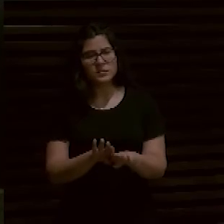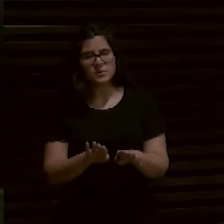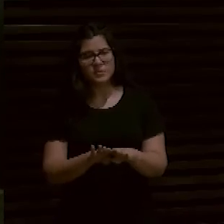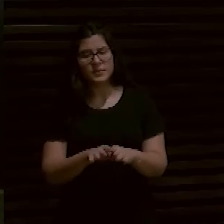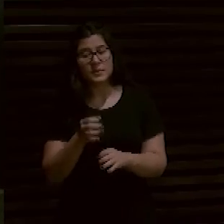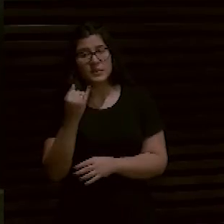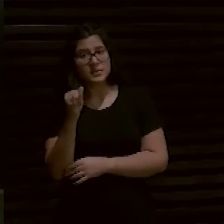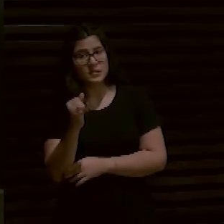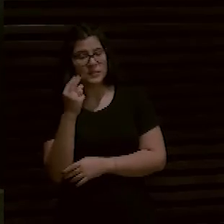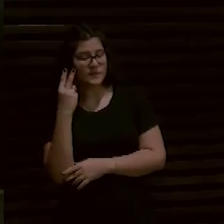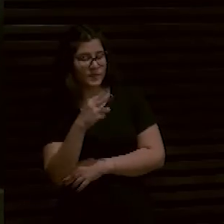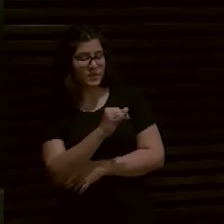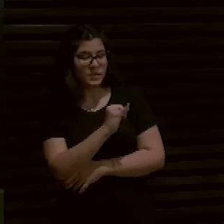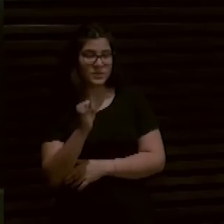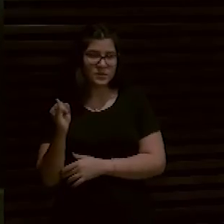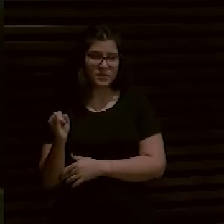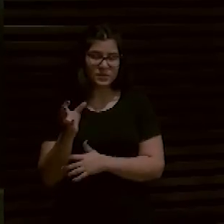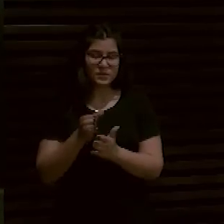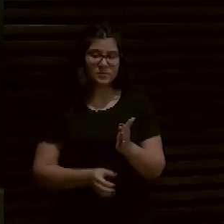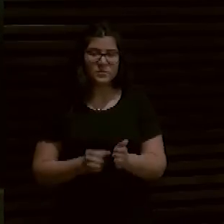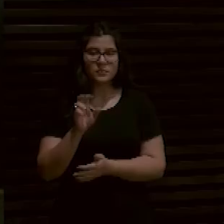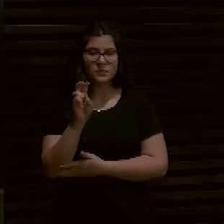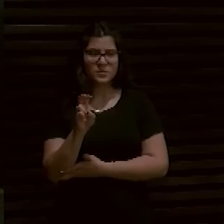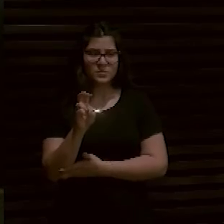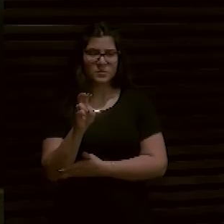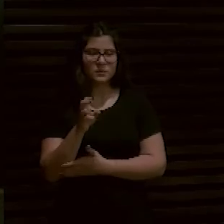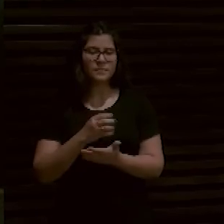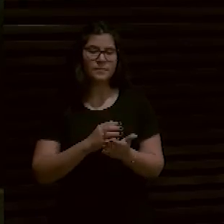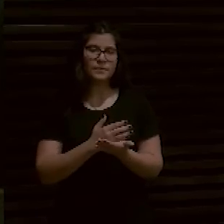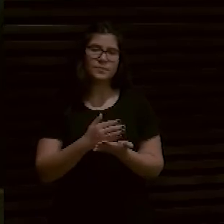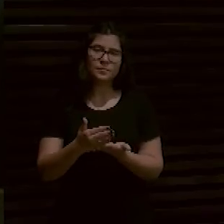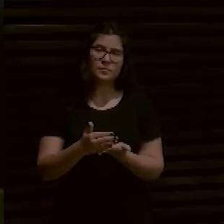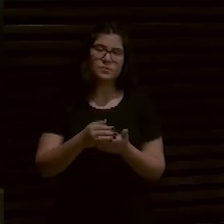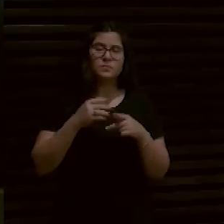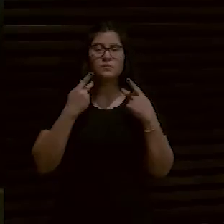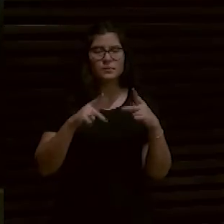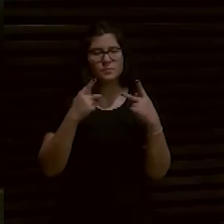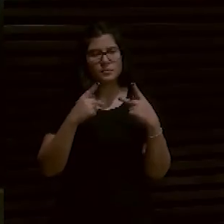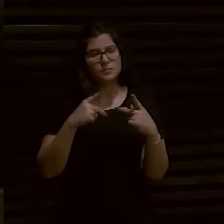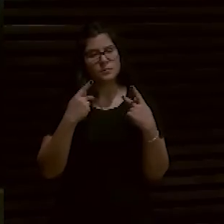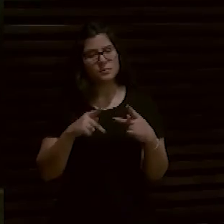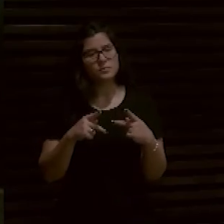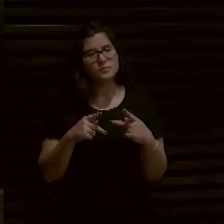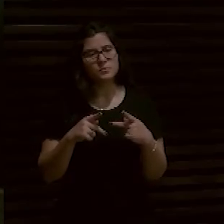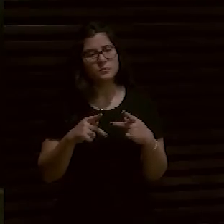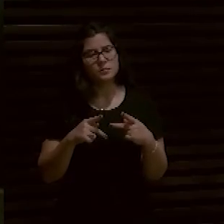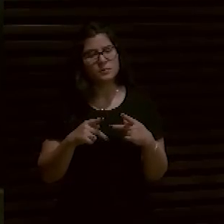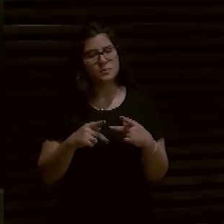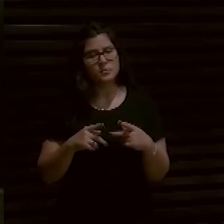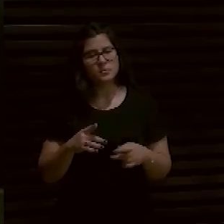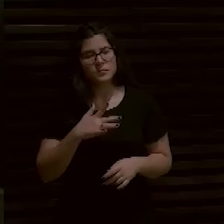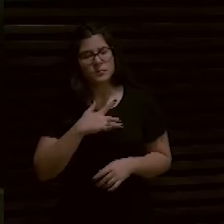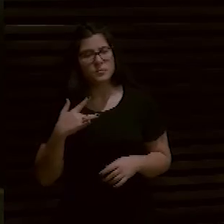for a Isaías, lá no capítulo 5, ele começa a profetizar: ai de vós que tem feito